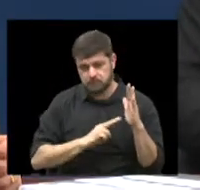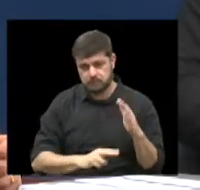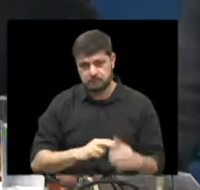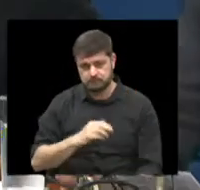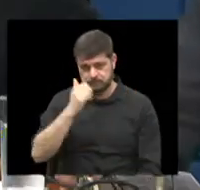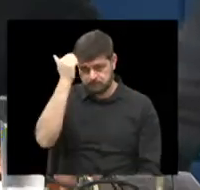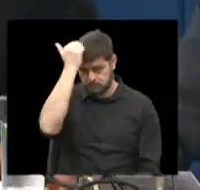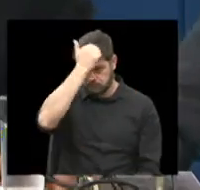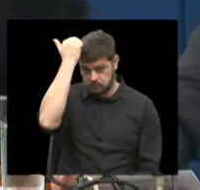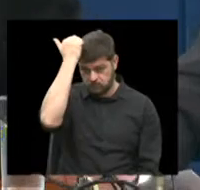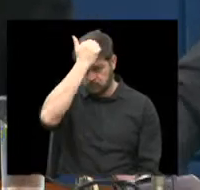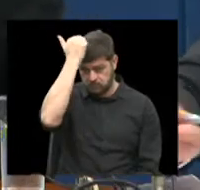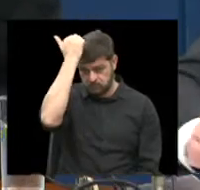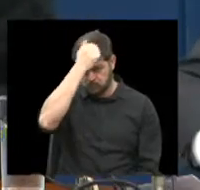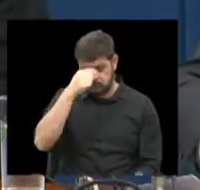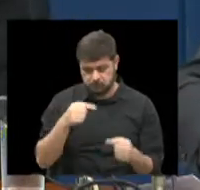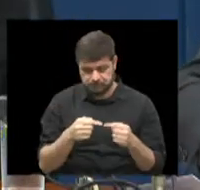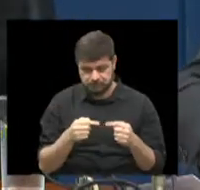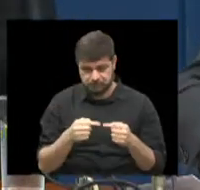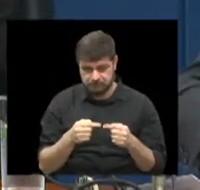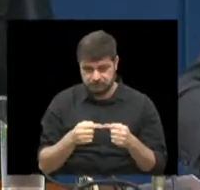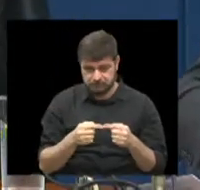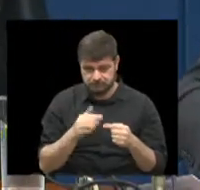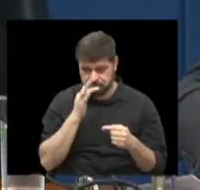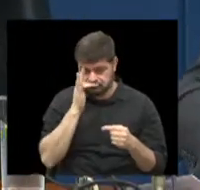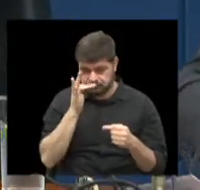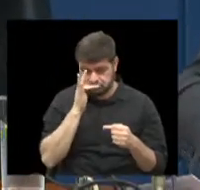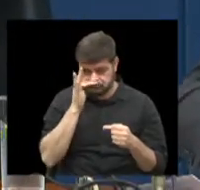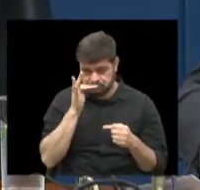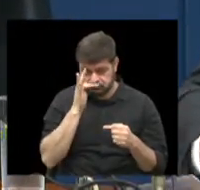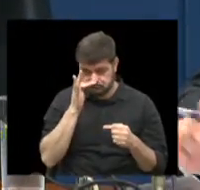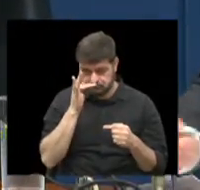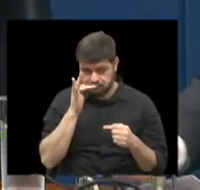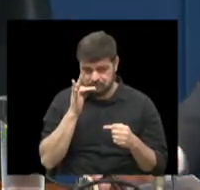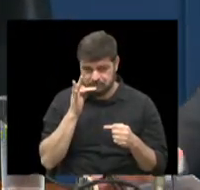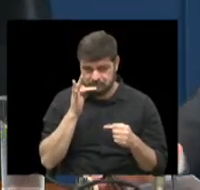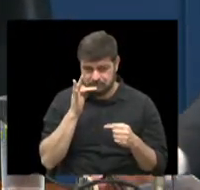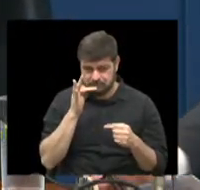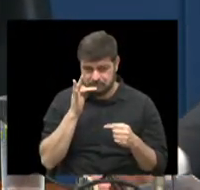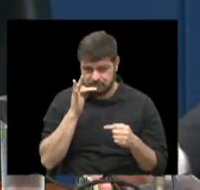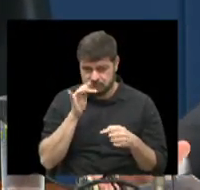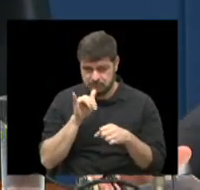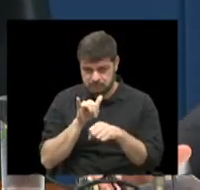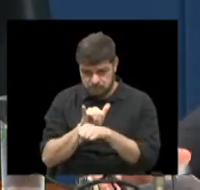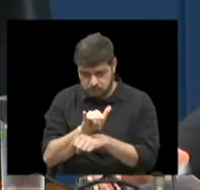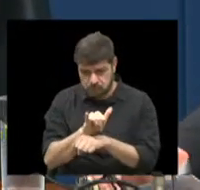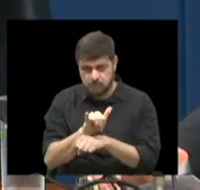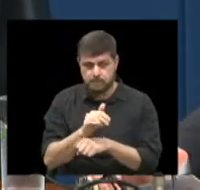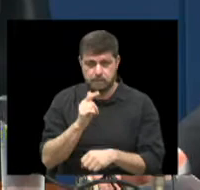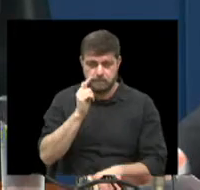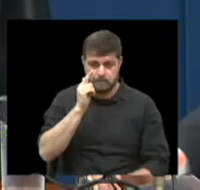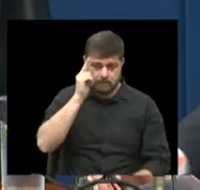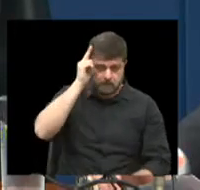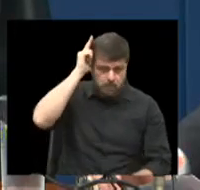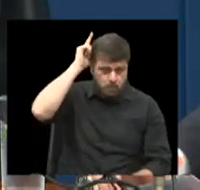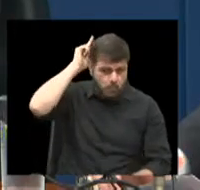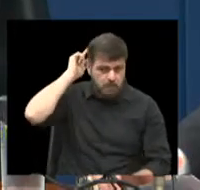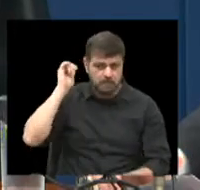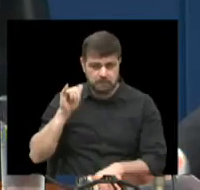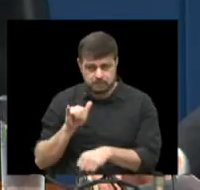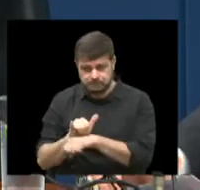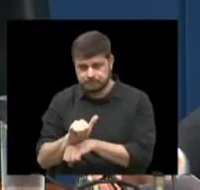Chamada de votação. Ailton da Farmácia, sim. Aurélio Antônio Flores, ausente. Aurélio